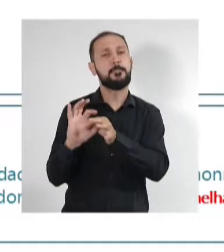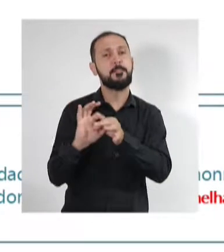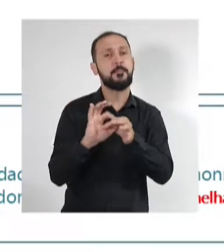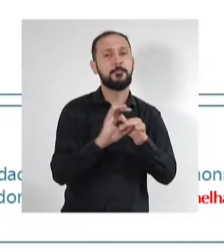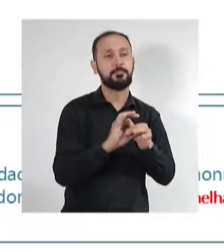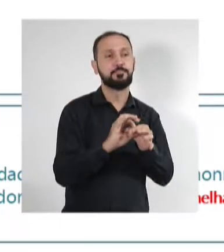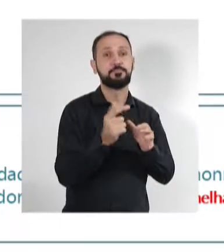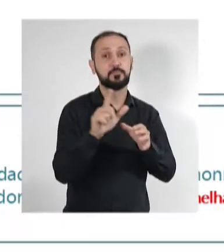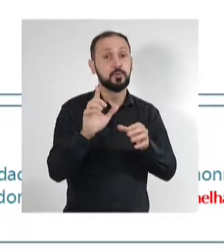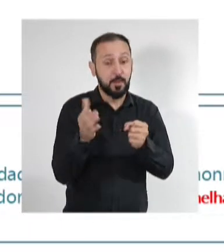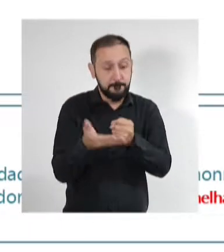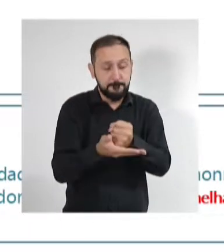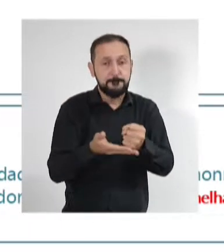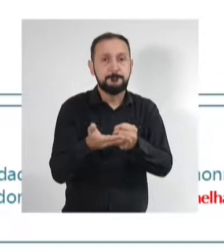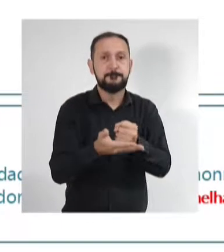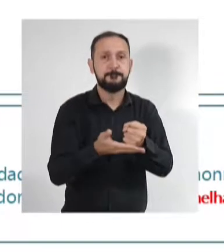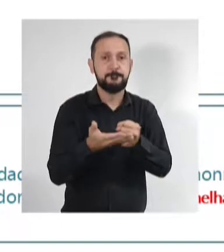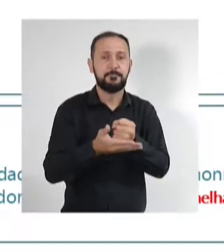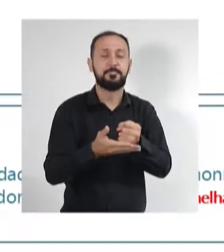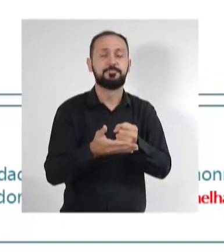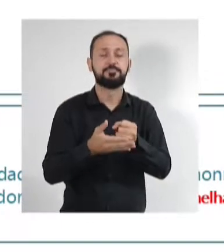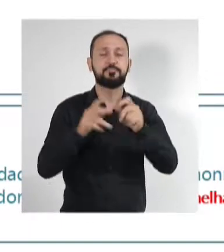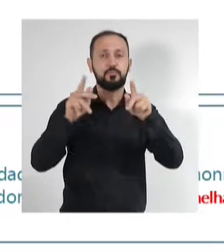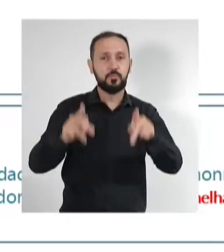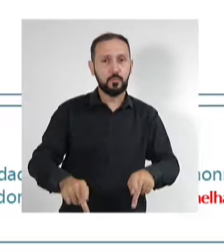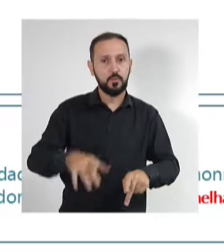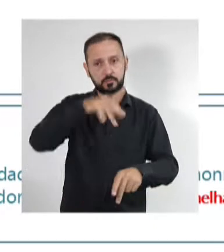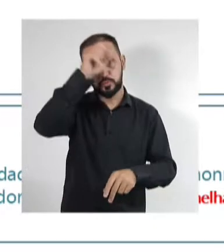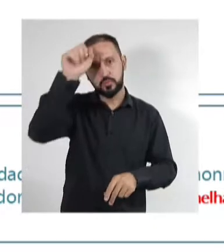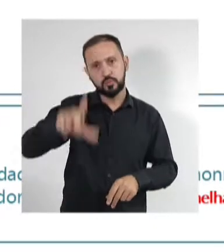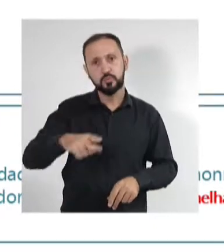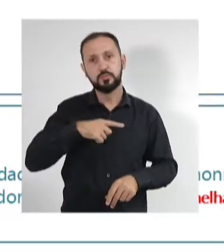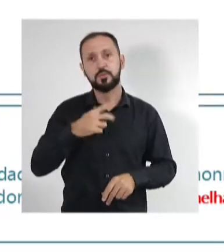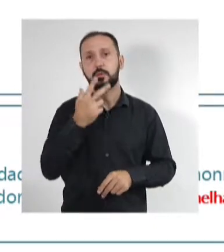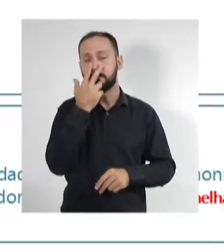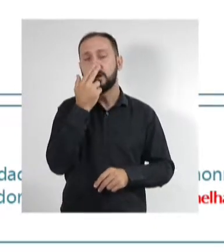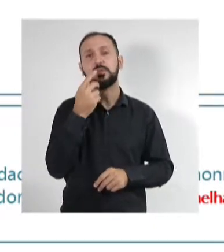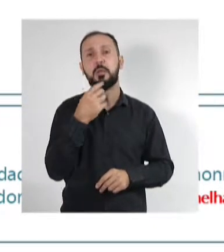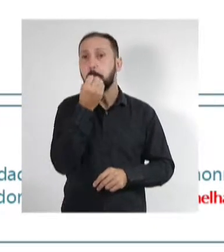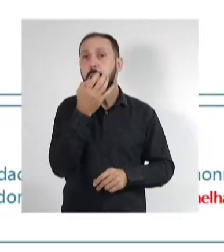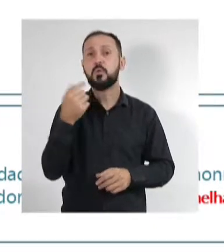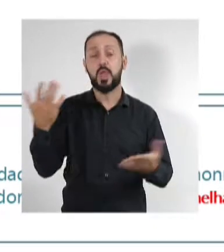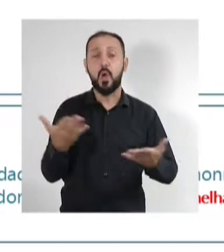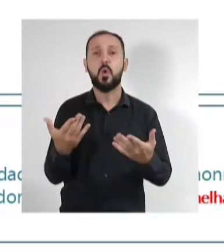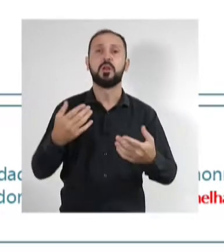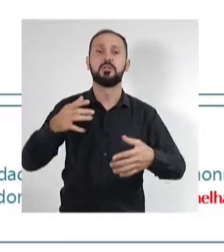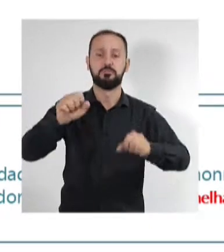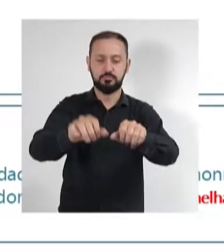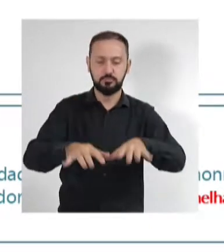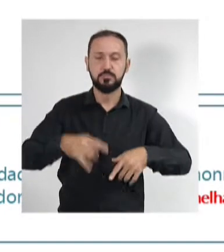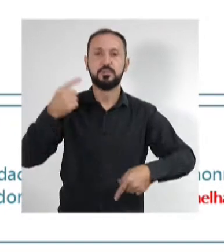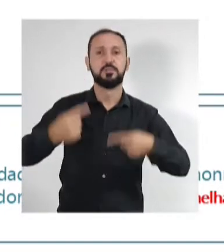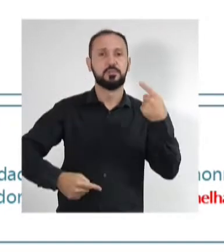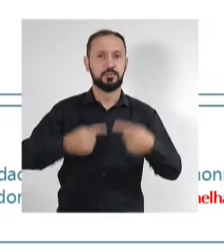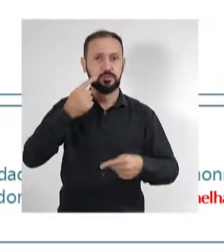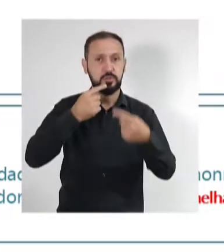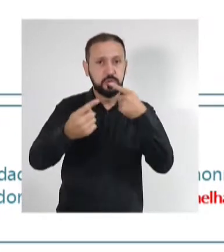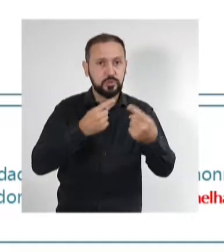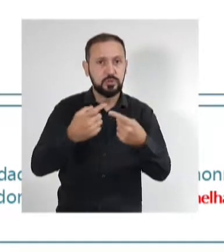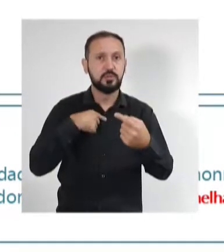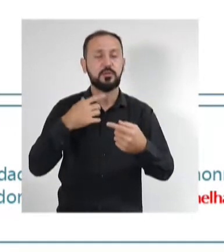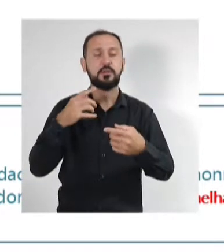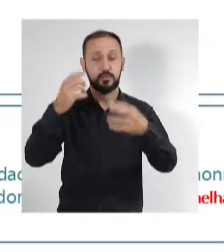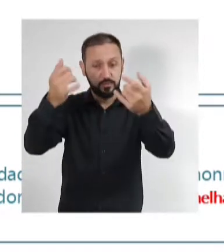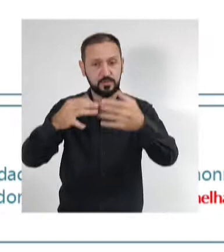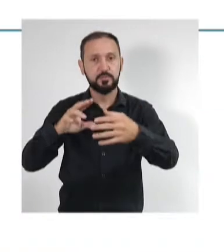dentro das aspirações legítimas da população sul-mato-grossense e que faz todo sentido estar sendo discutido aqui agora. E eu vou entrar nessa parte de